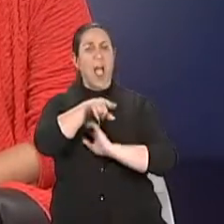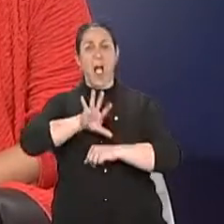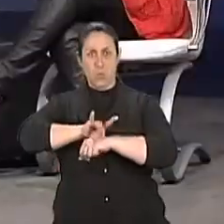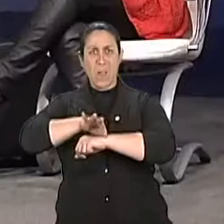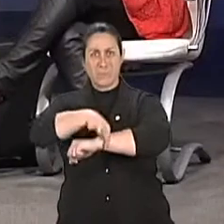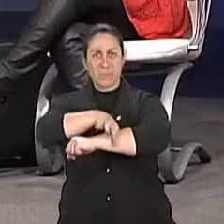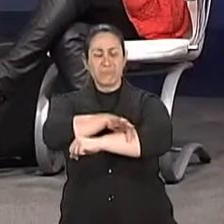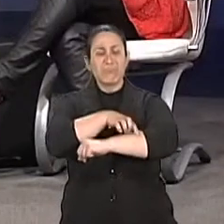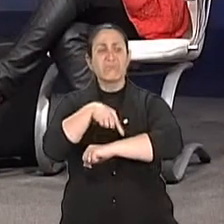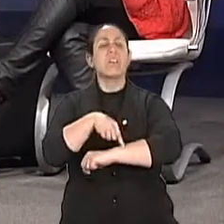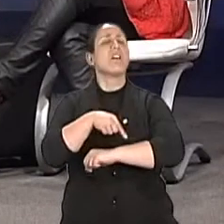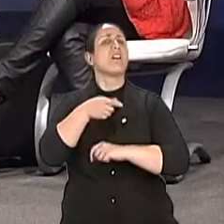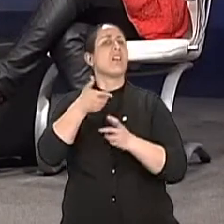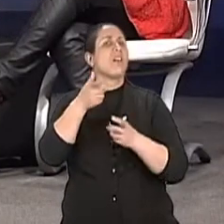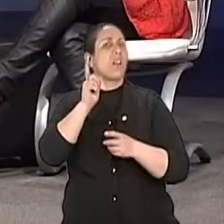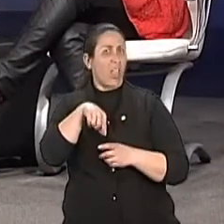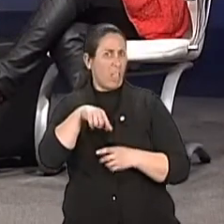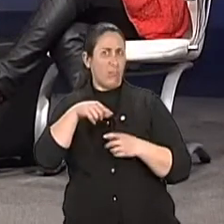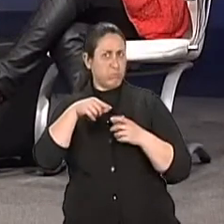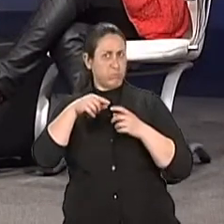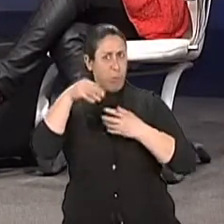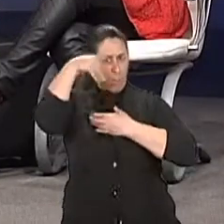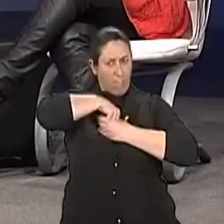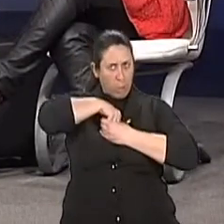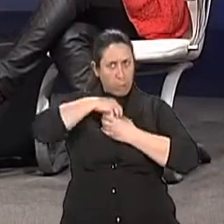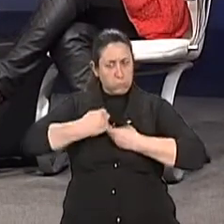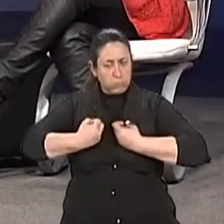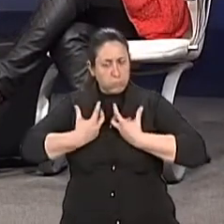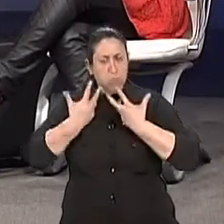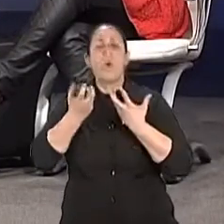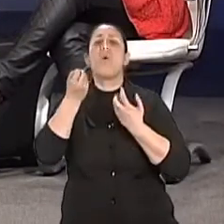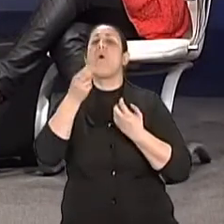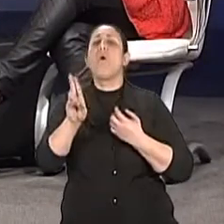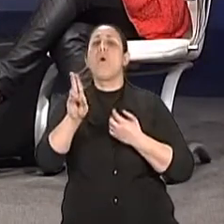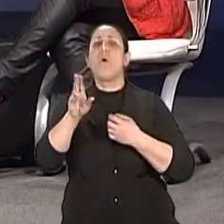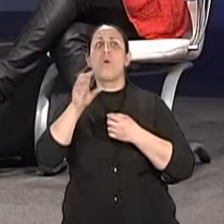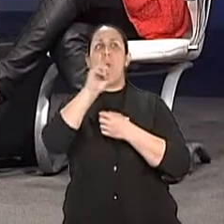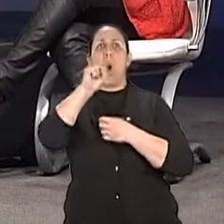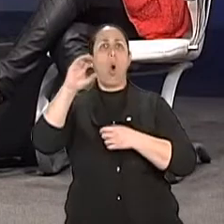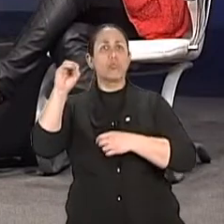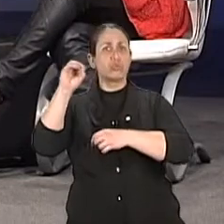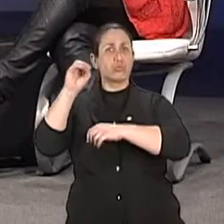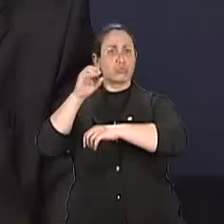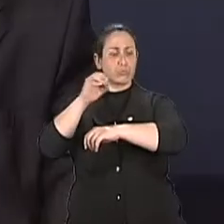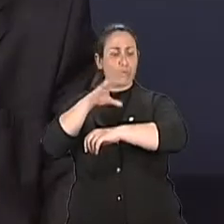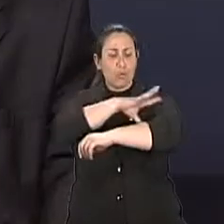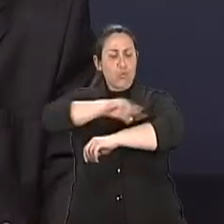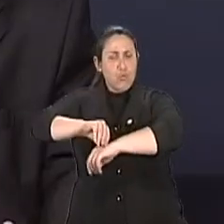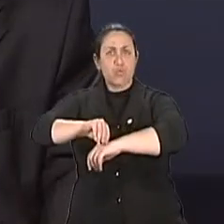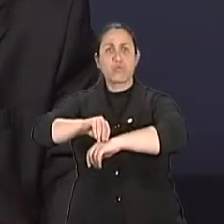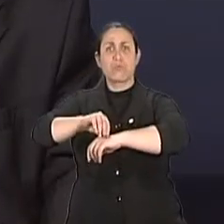dentro para fora ou ela pega o osso como um todo? Ela pega o osso como um todo. Certo. Mas a percepção